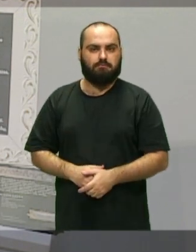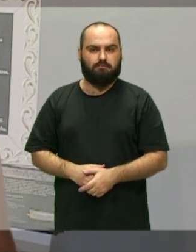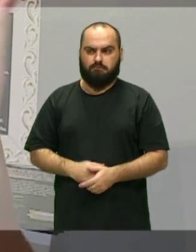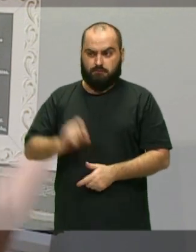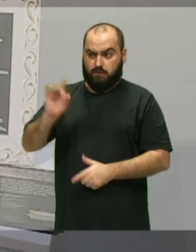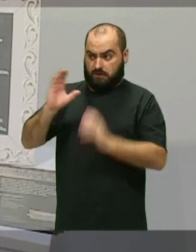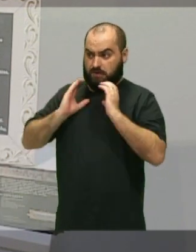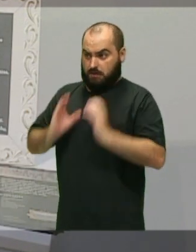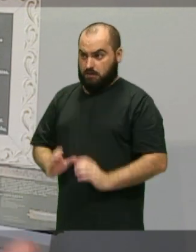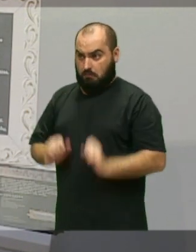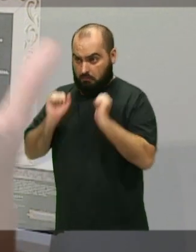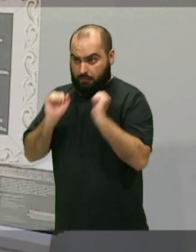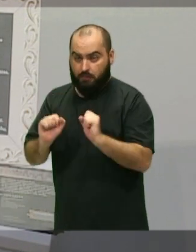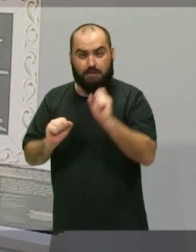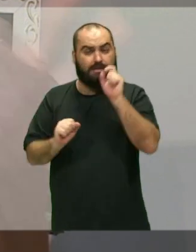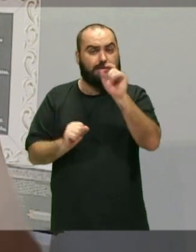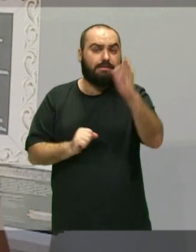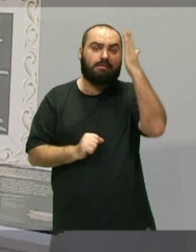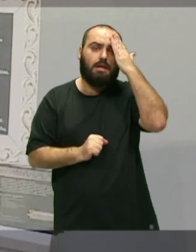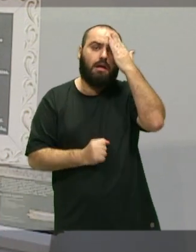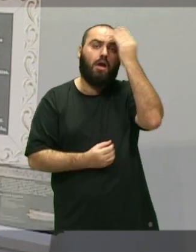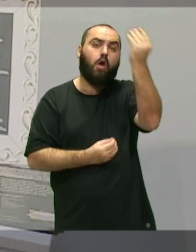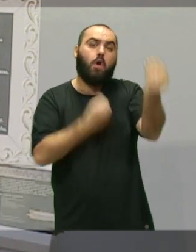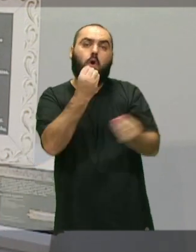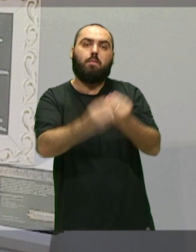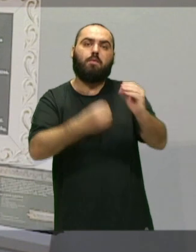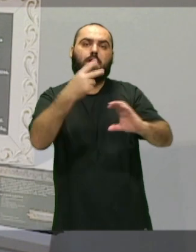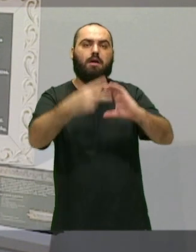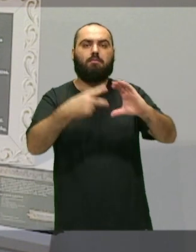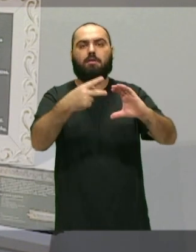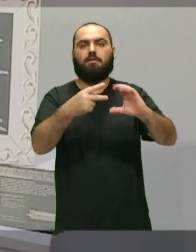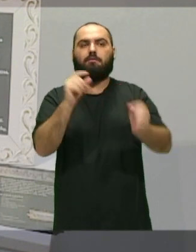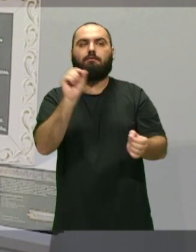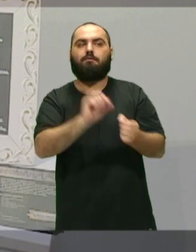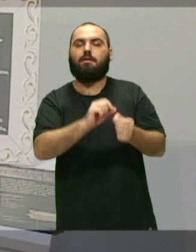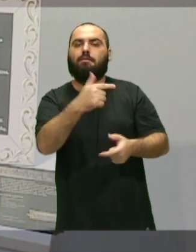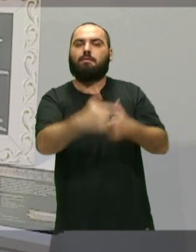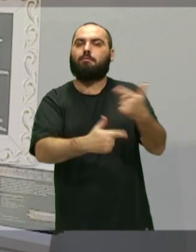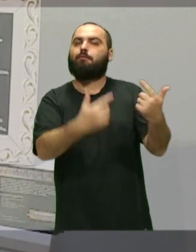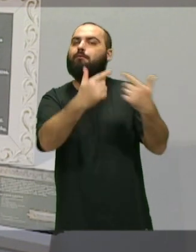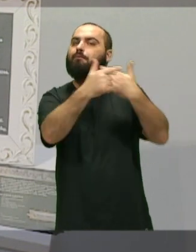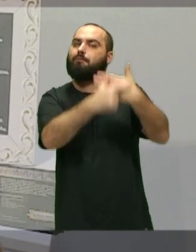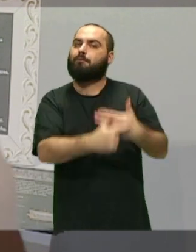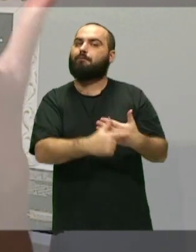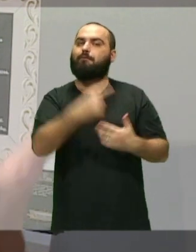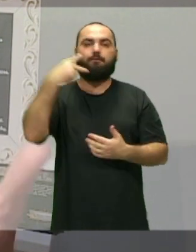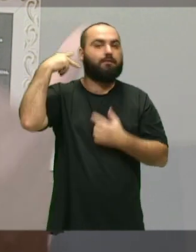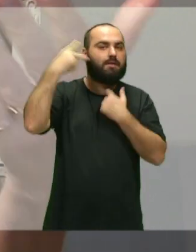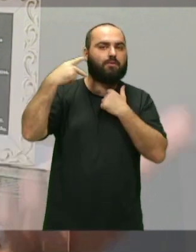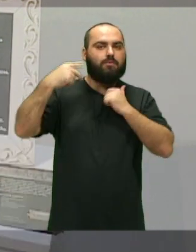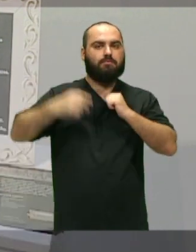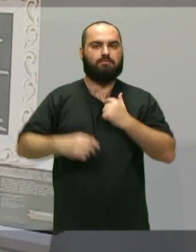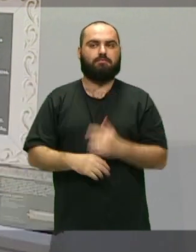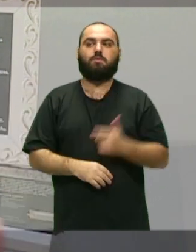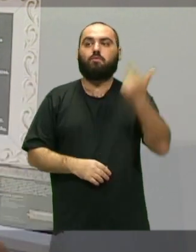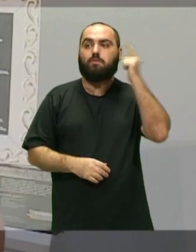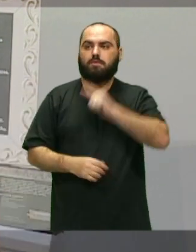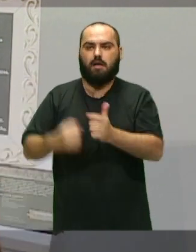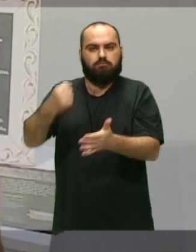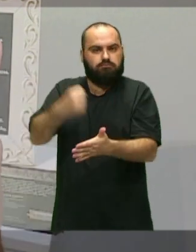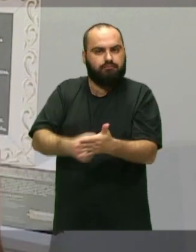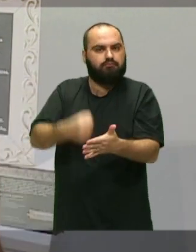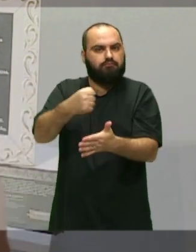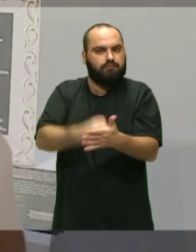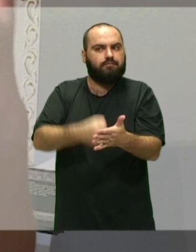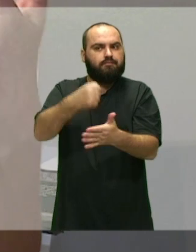Se você souber no mínimo como é que funciona uma câmara de vereadores e qual é o papel do para que a partir daí você possa cobrar para